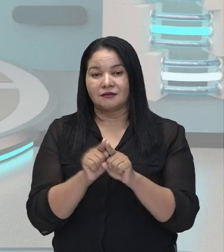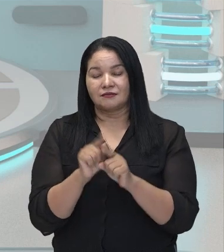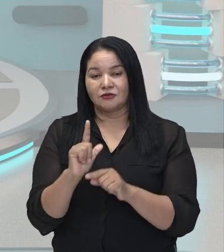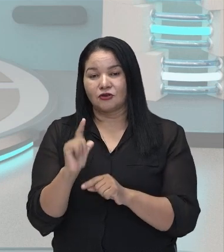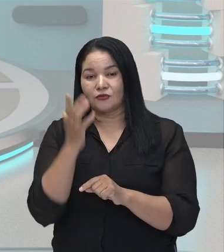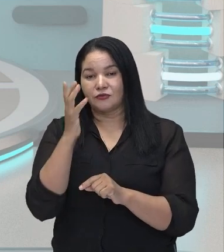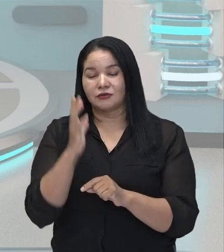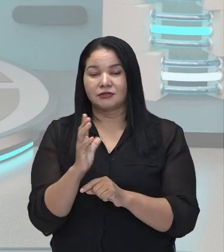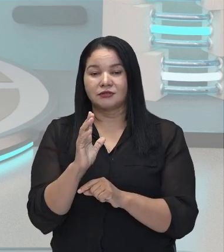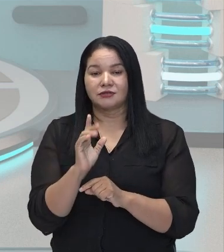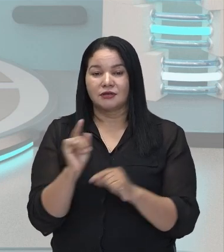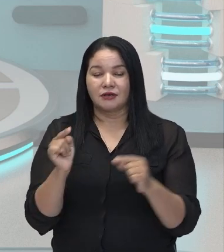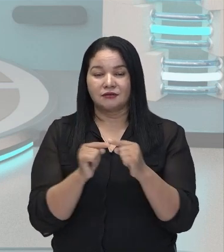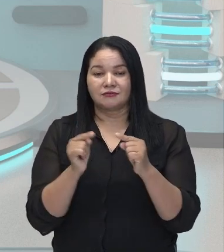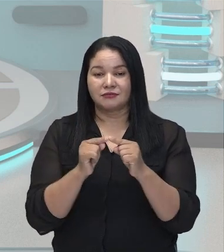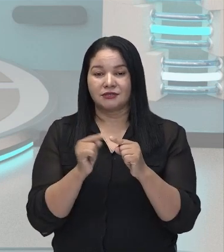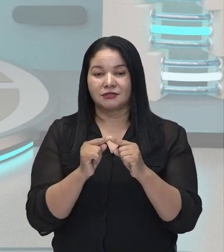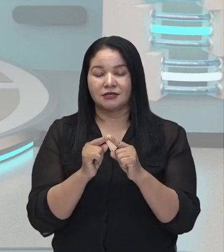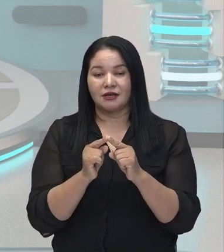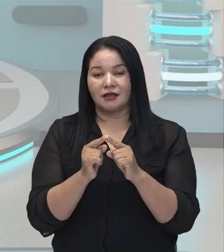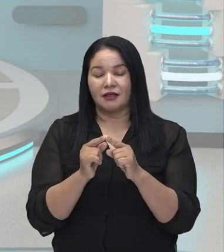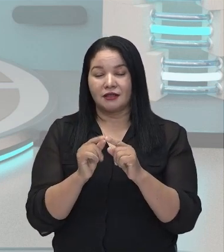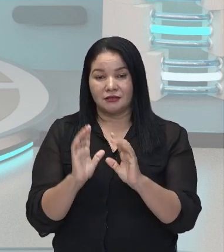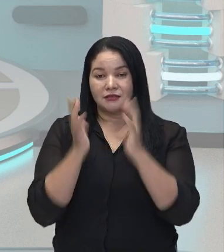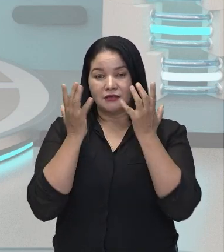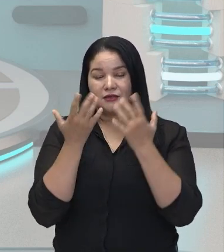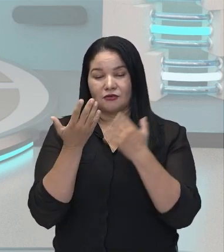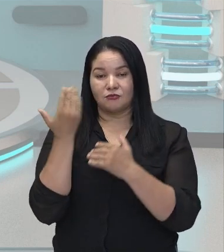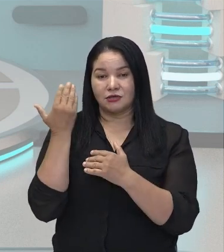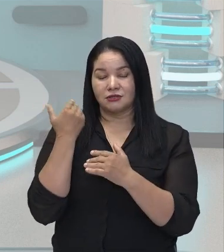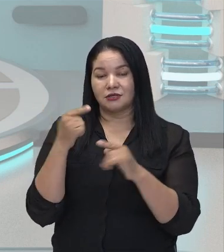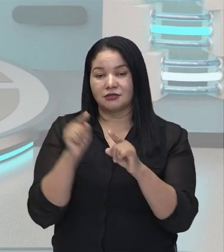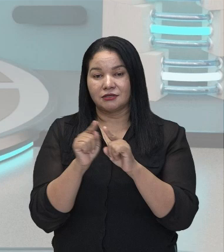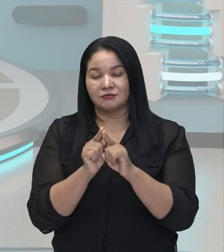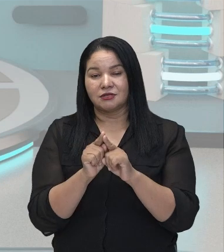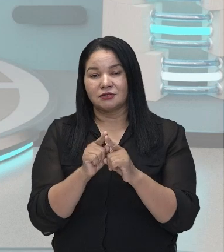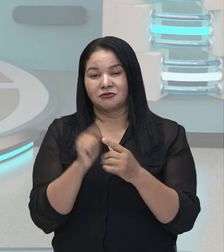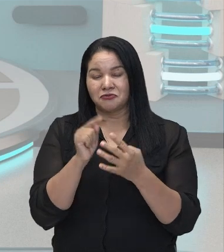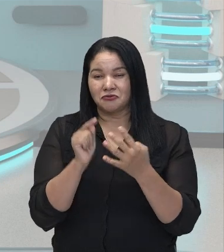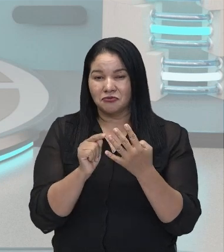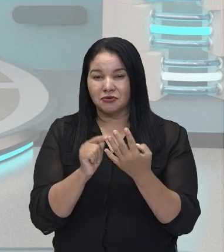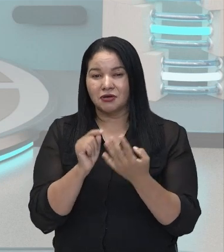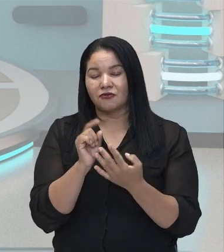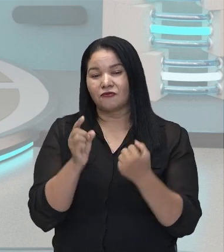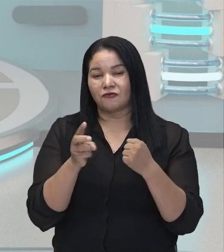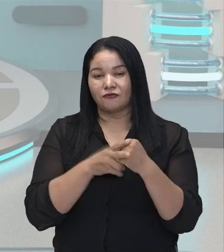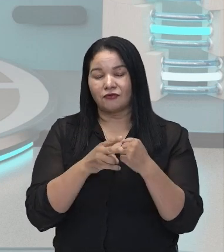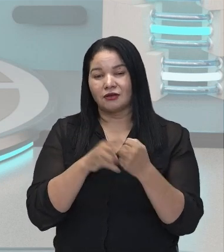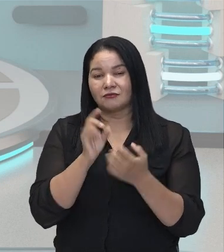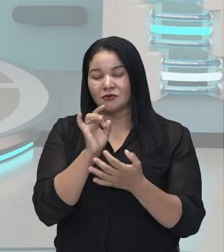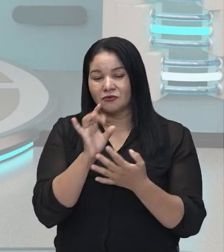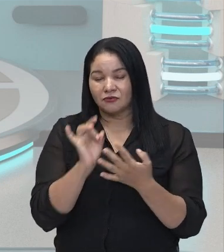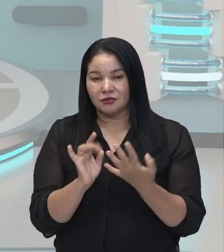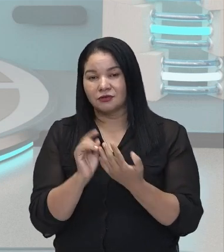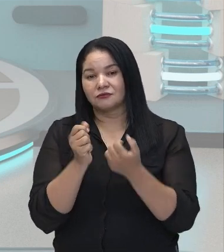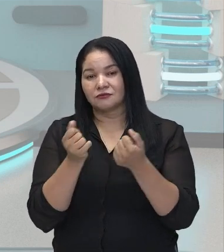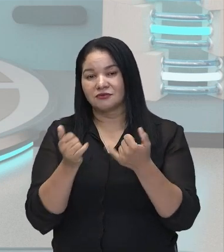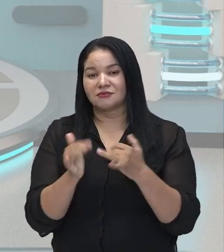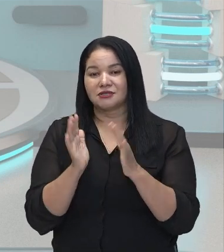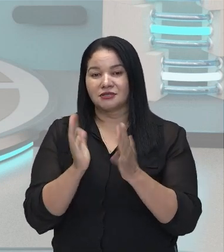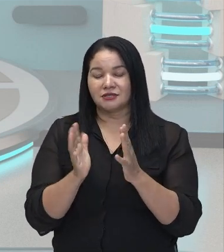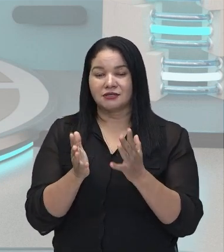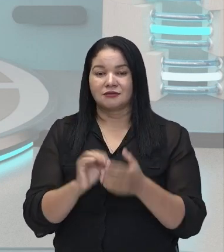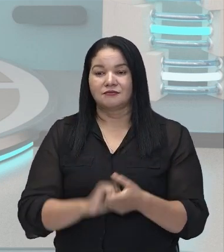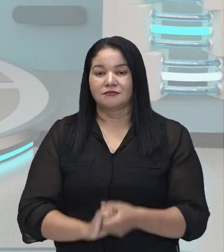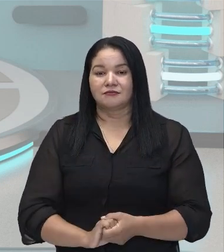acontecer, indicando o tempo passado também. Temos o verbo ser, fazer, haver, estar e ir, e passar, indicando tempo e